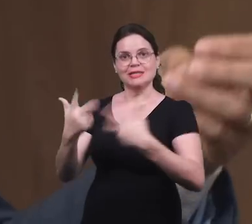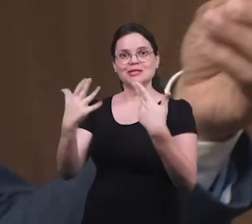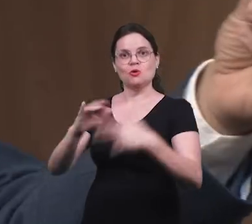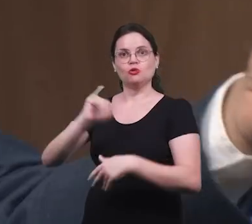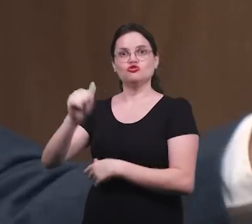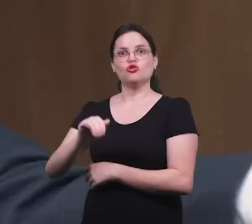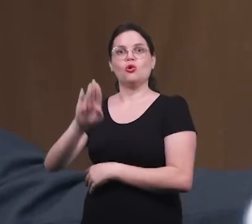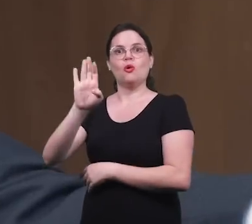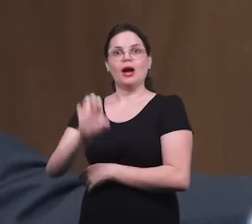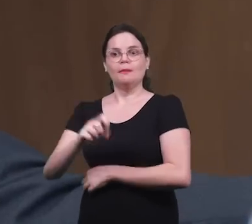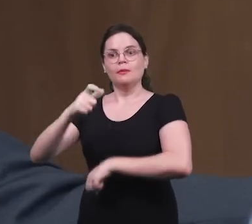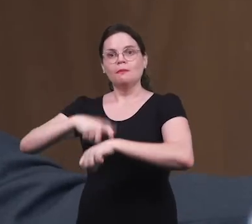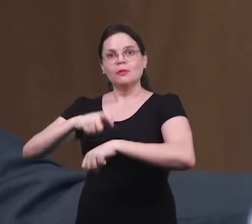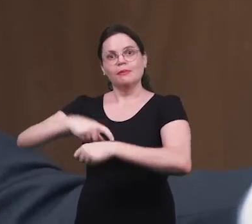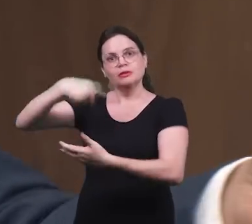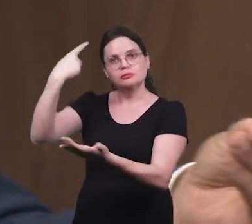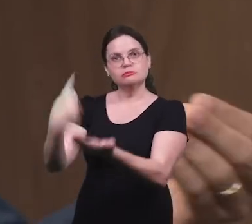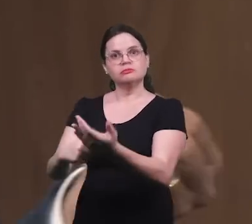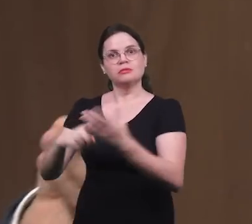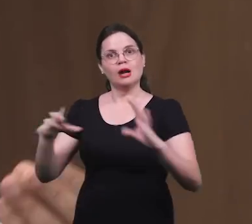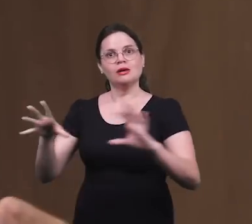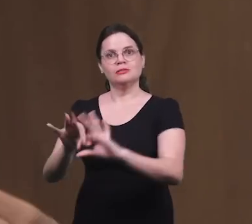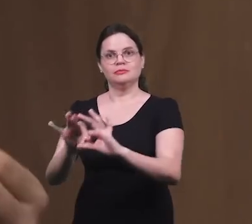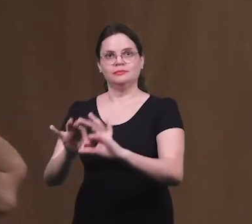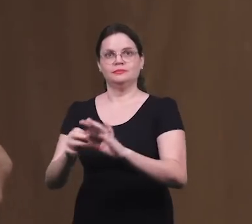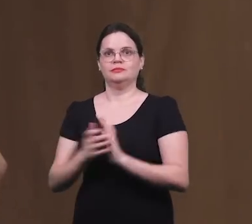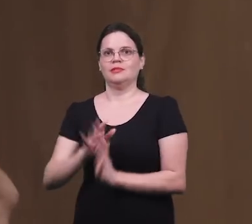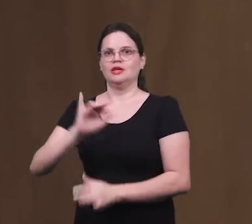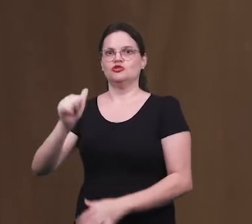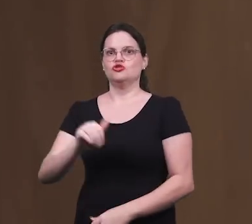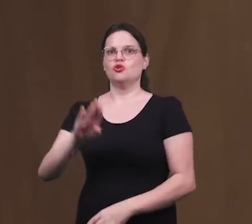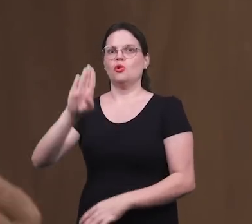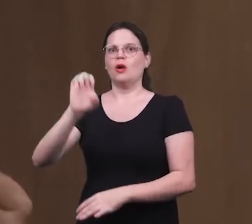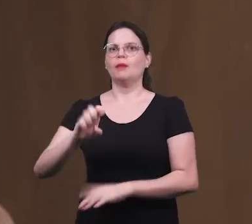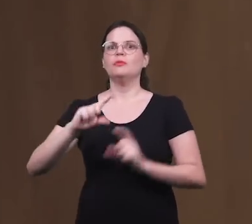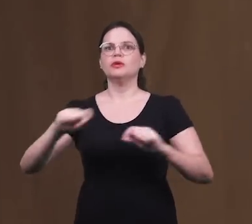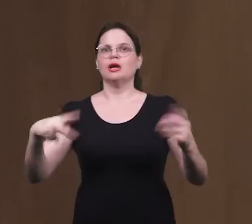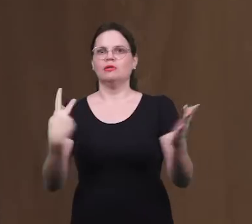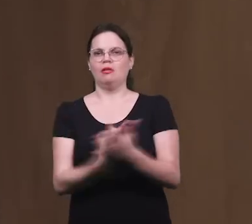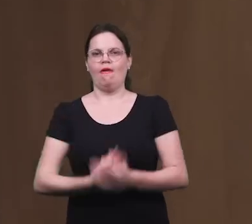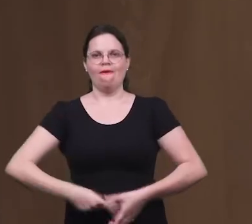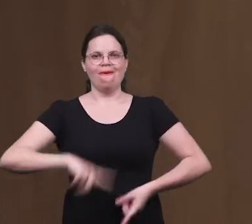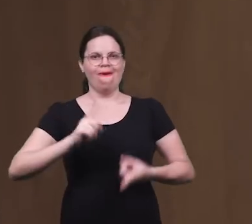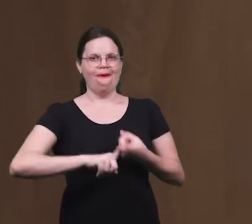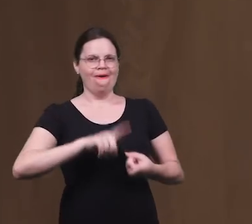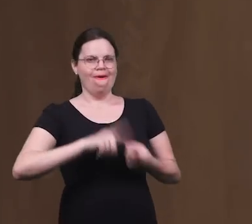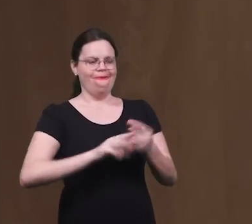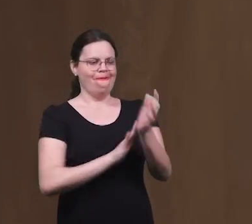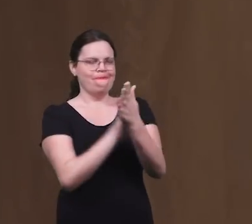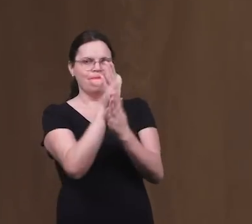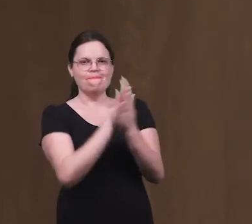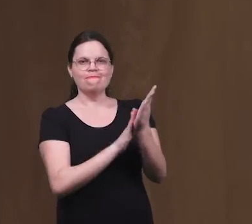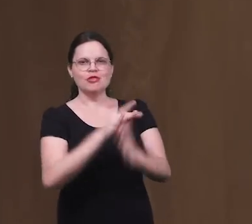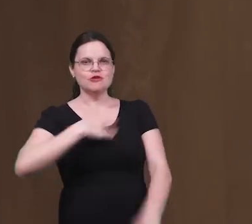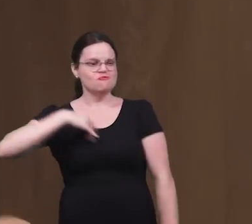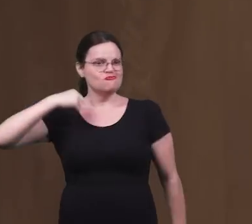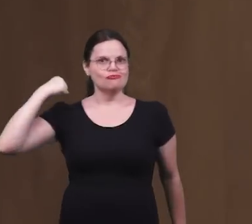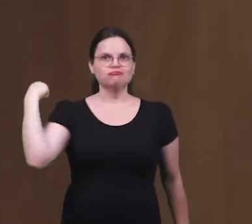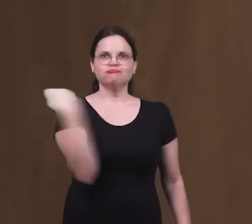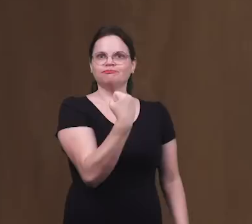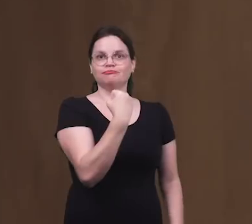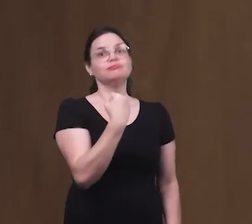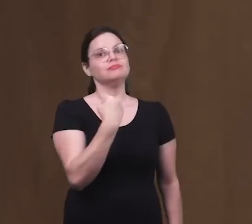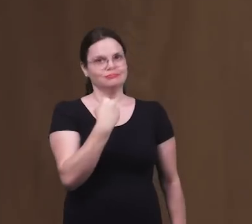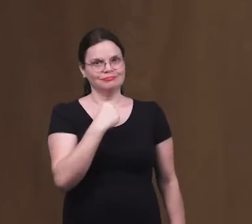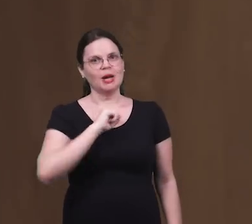Era um momento de aliança. Joabe usa esse momento para executar a vingança que ele tanto esperava. Então tem